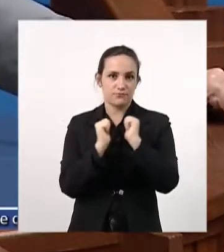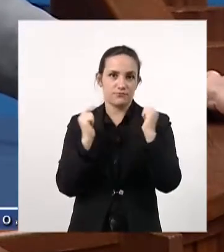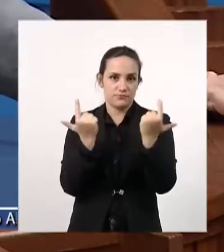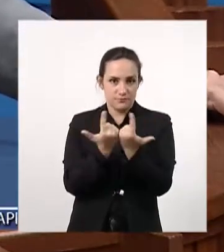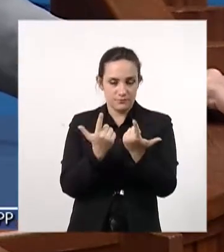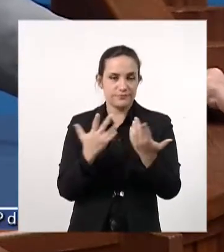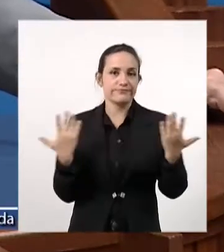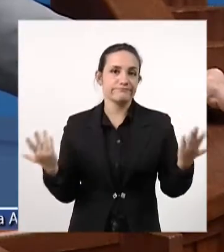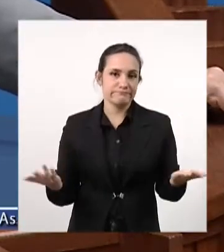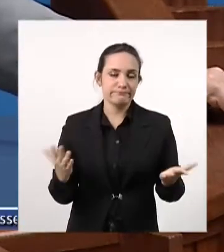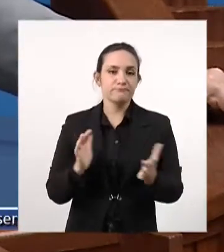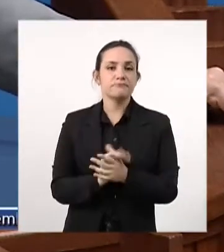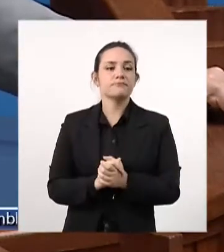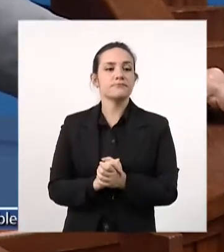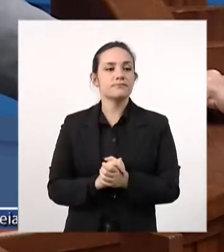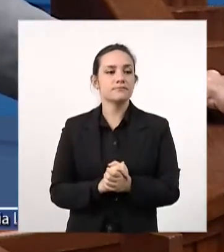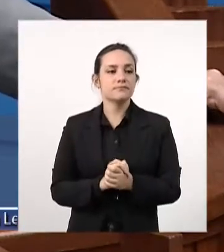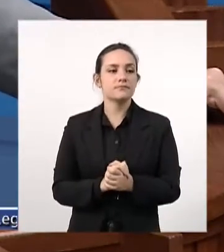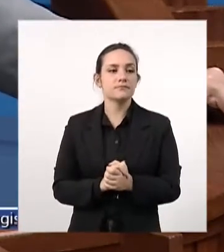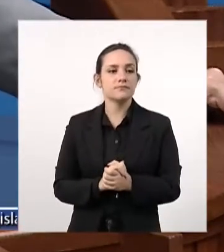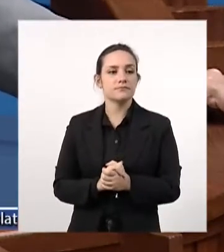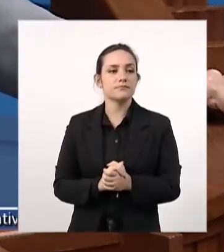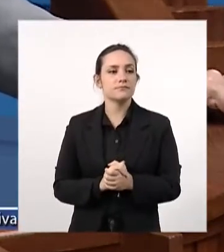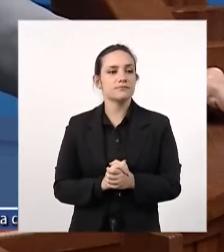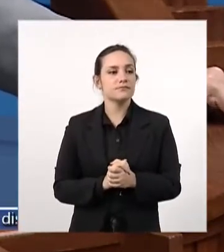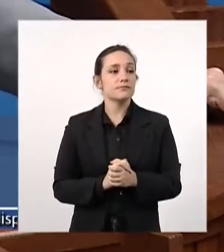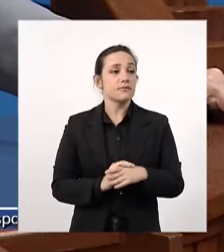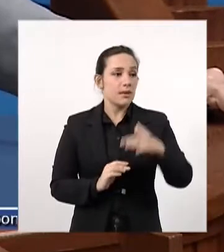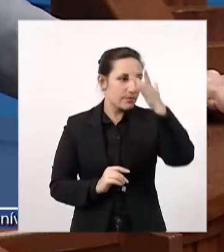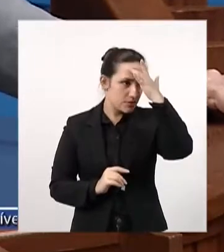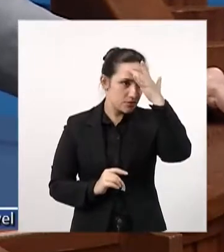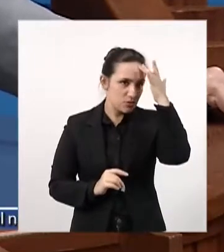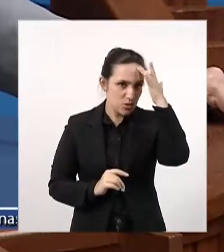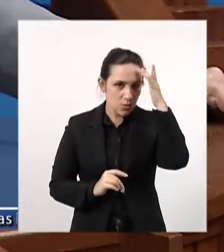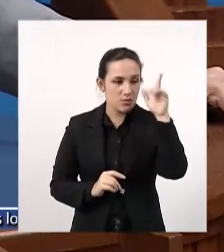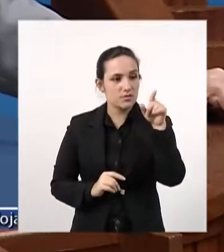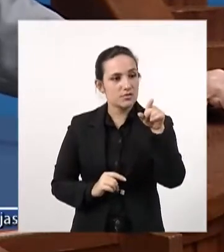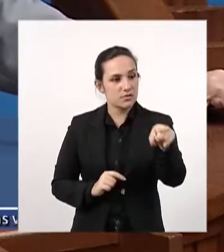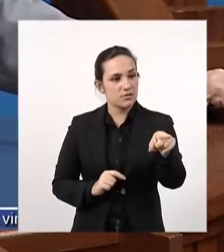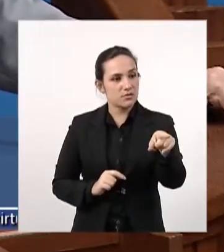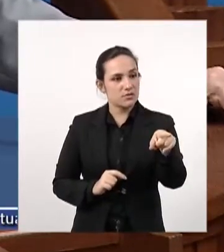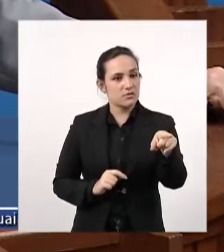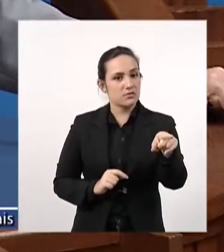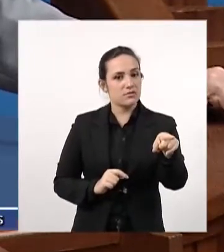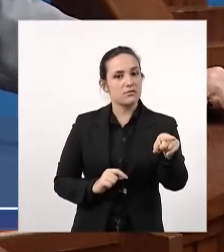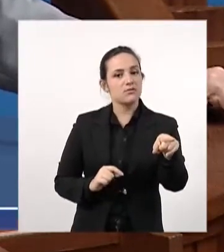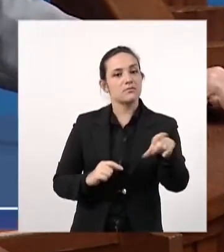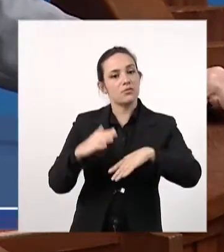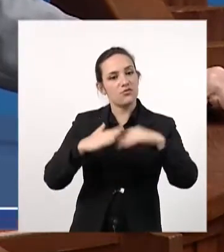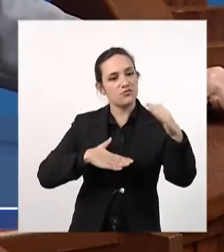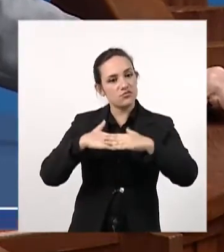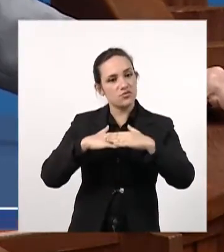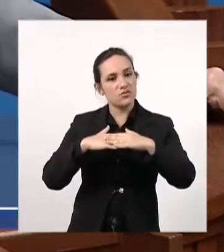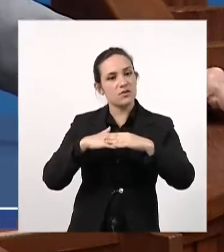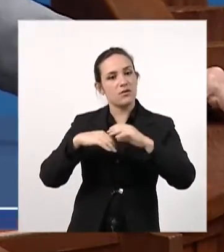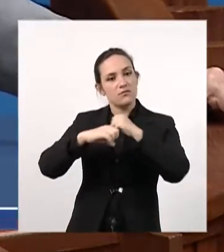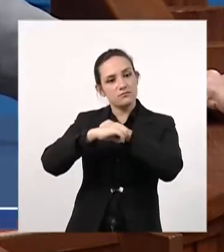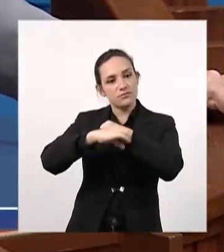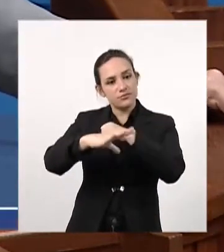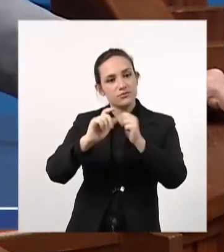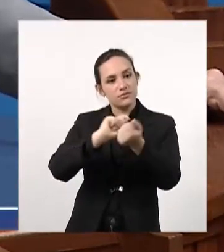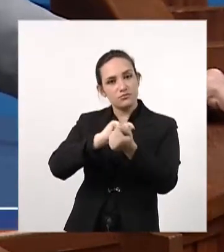Aqueles que transformam as nossas palavras em notícia, que